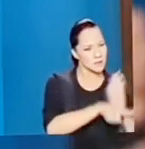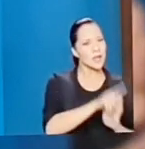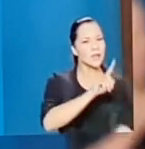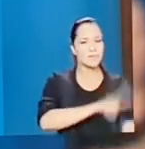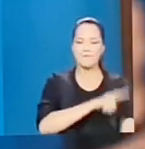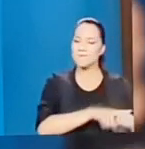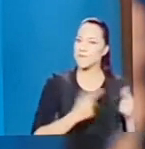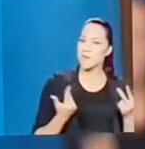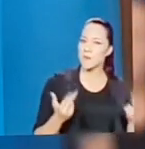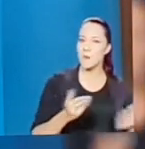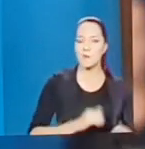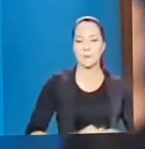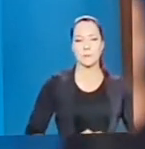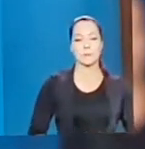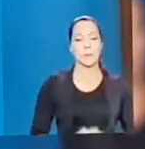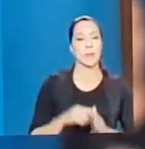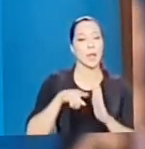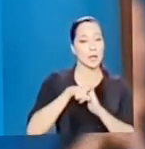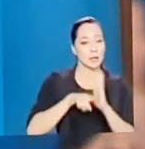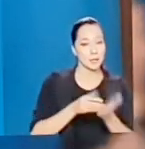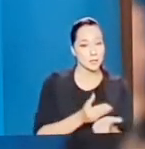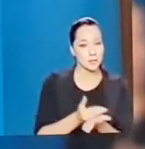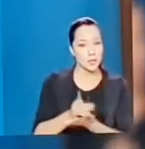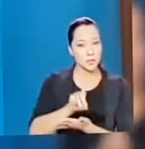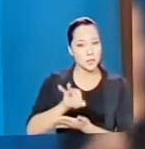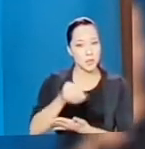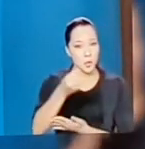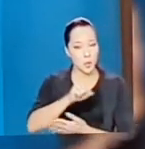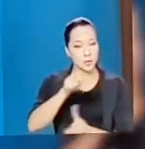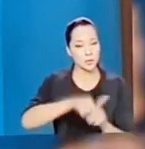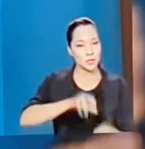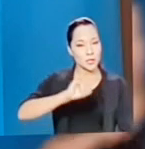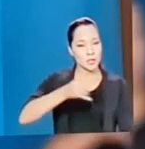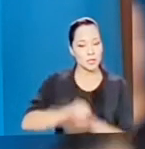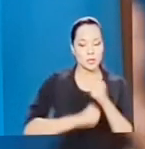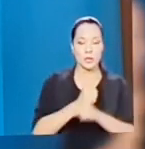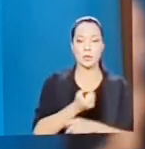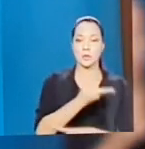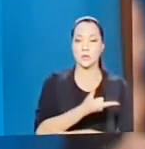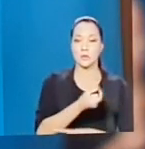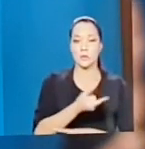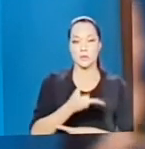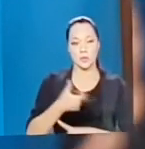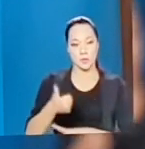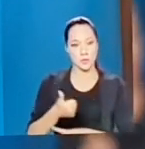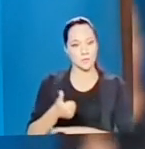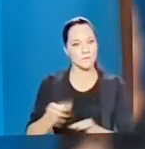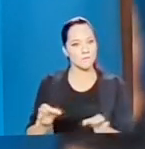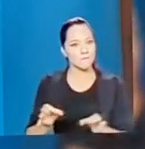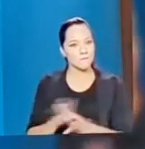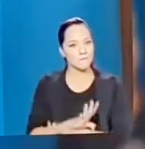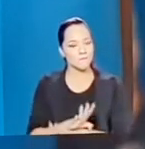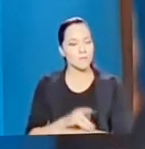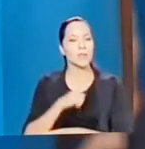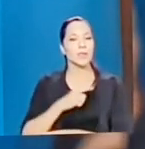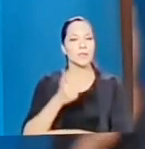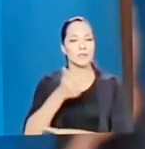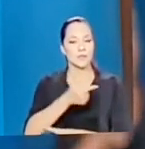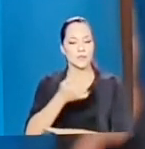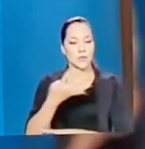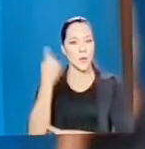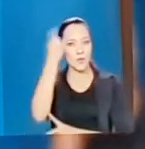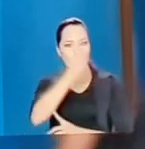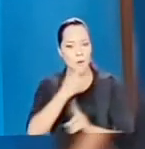A análise, iniciada em 8 de janeiro de 2021, chegou ao fim com 24 horas